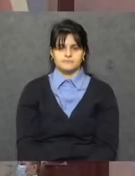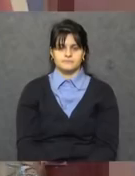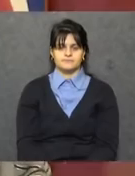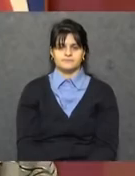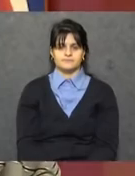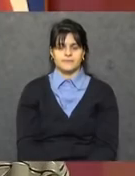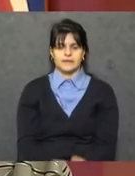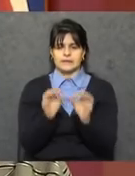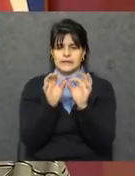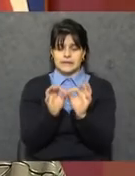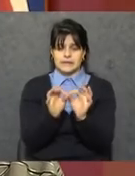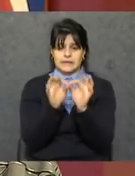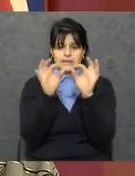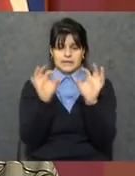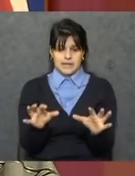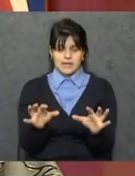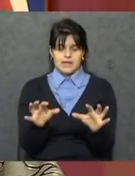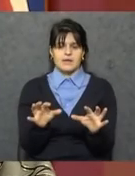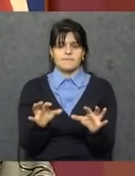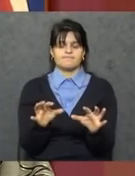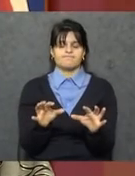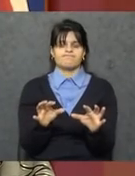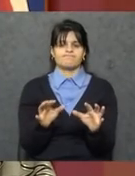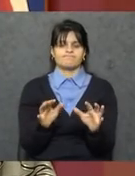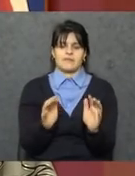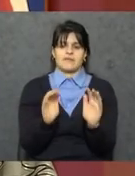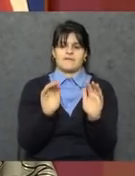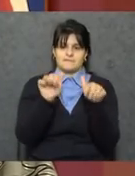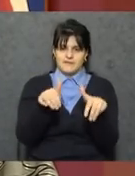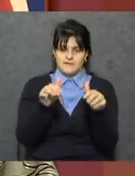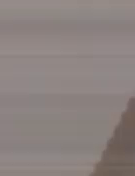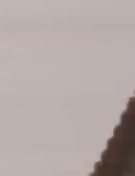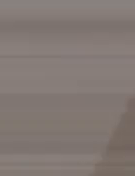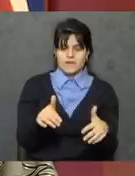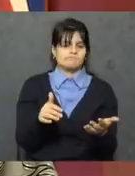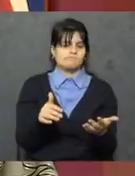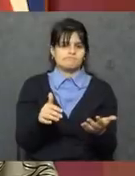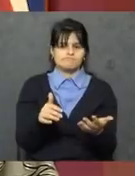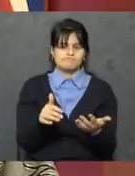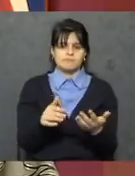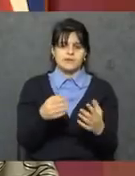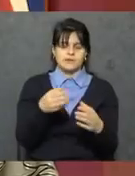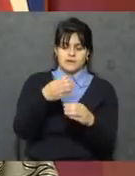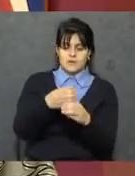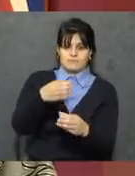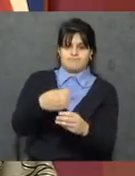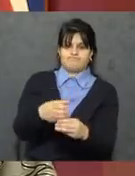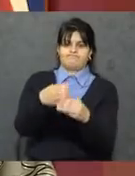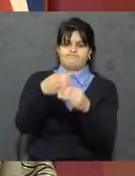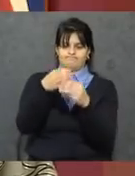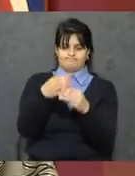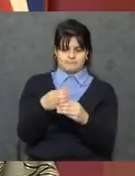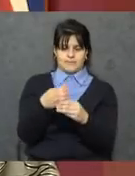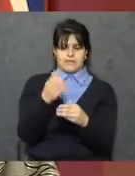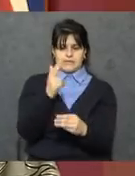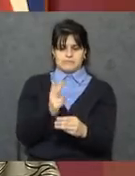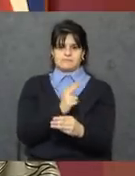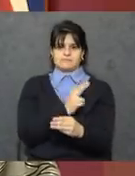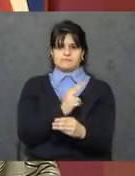De igual modo, no fim da ceia, tomou o cálice e, dando